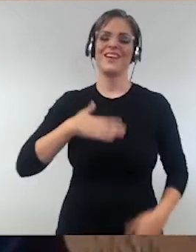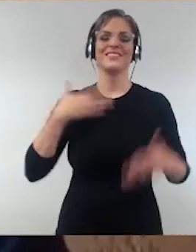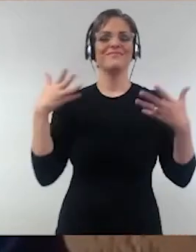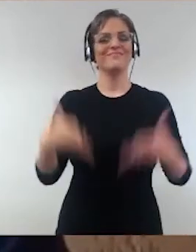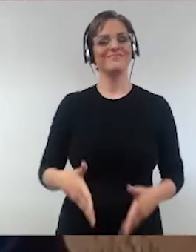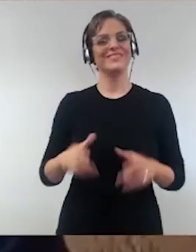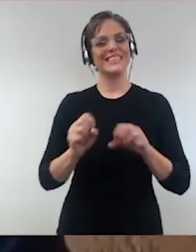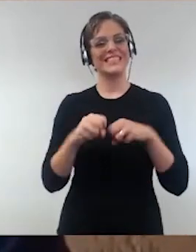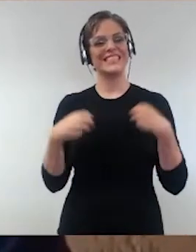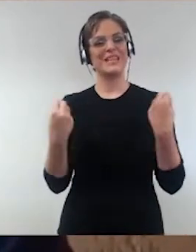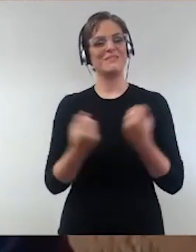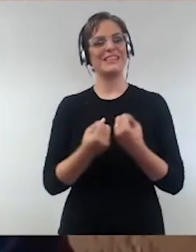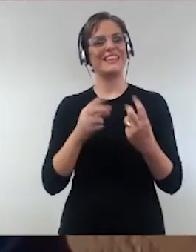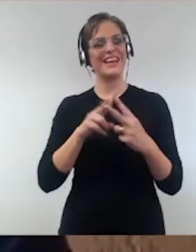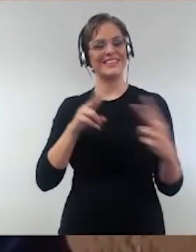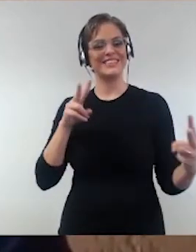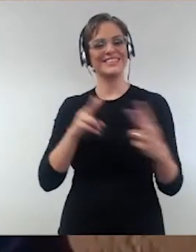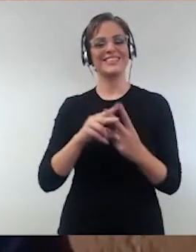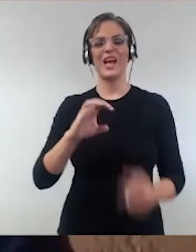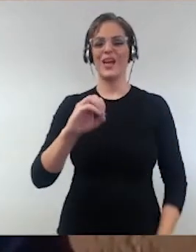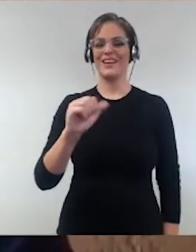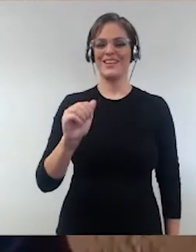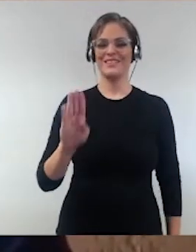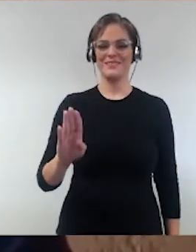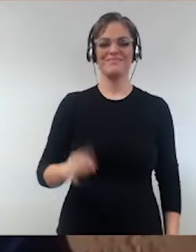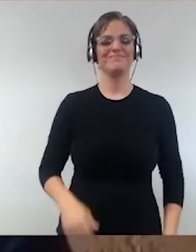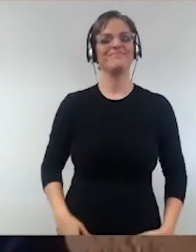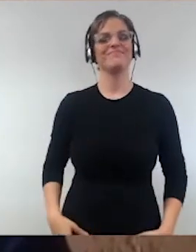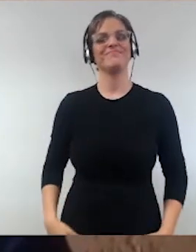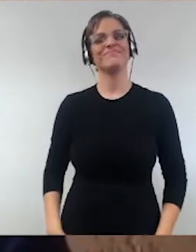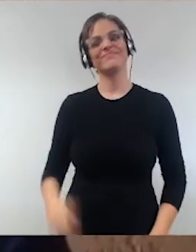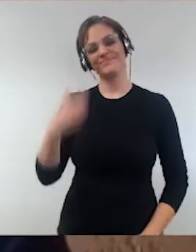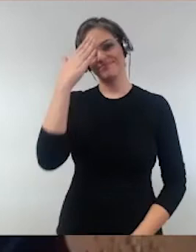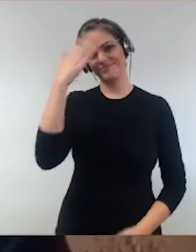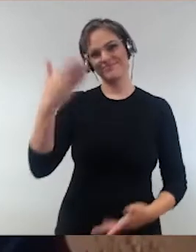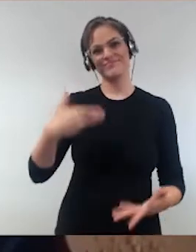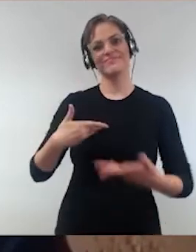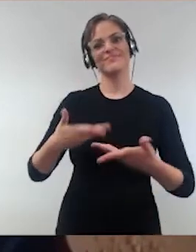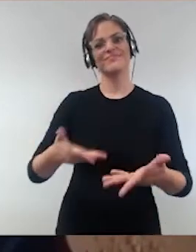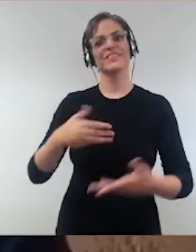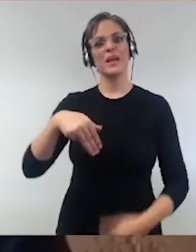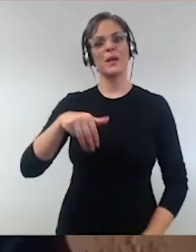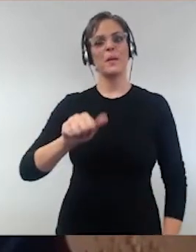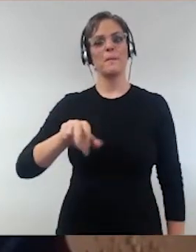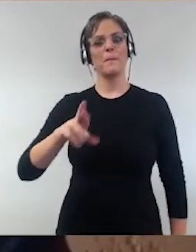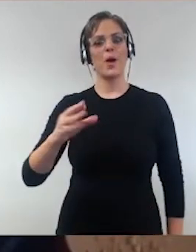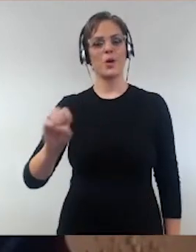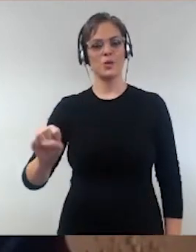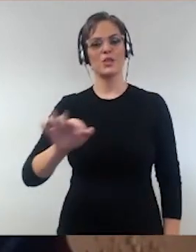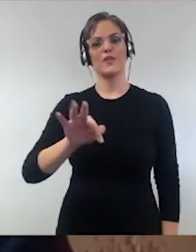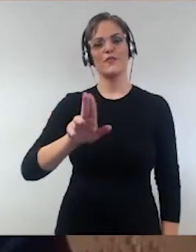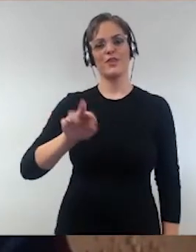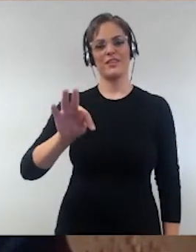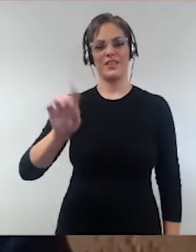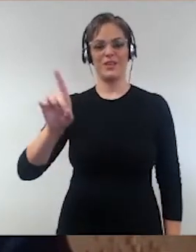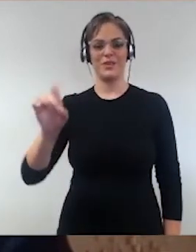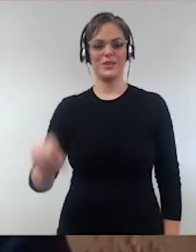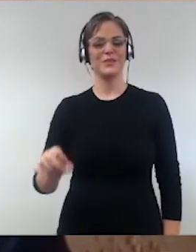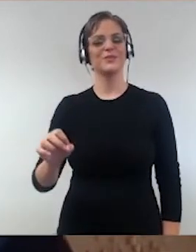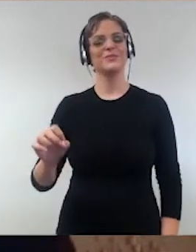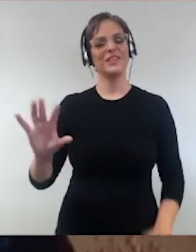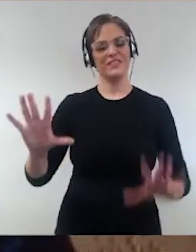digital da OAB. Queria agradecer o convite do Dr. Marcos Furtado Coelho, coordenador científico do